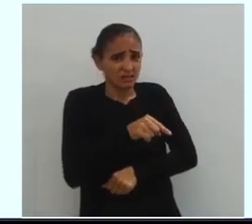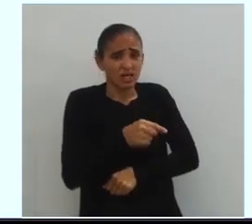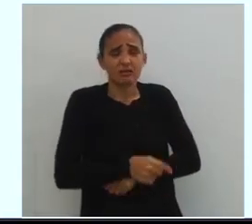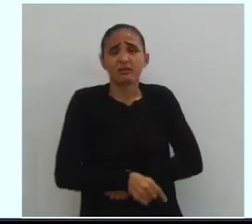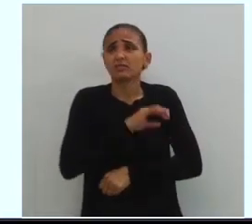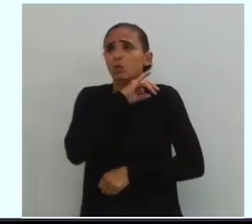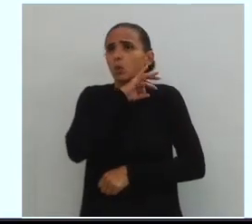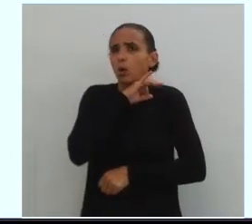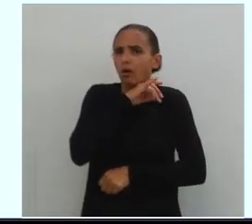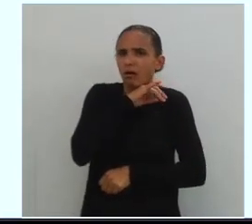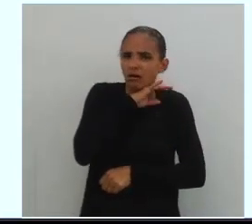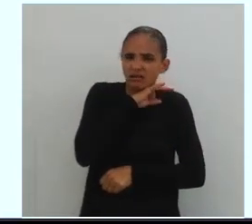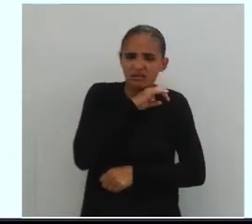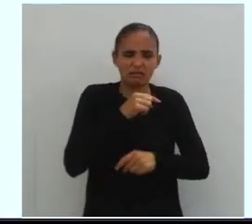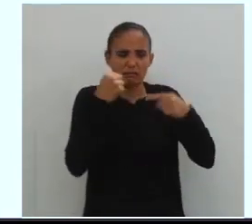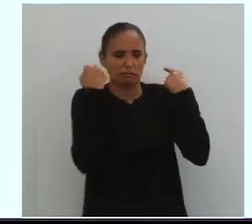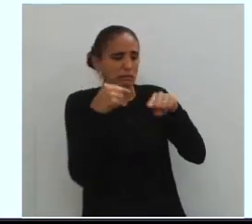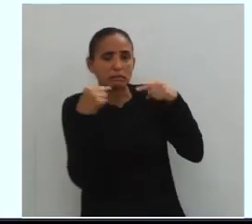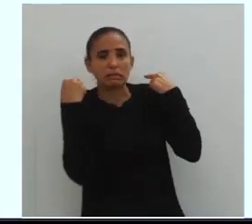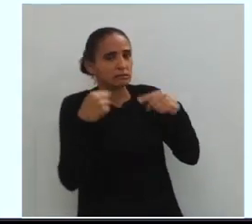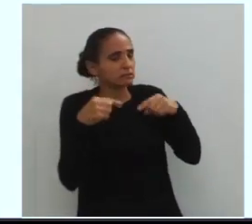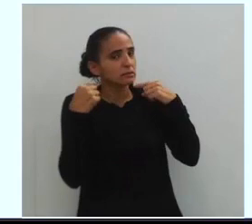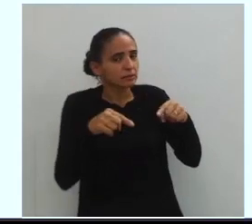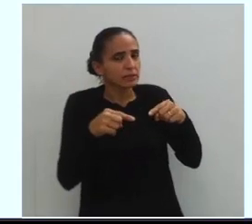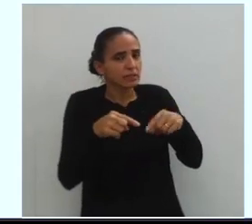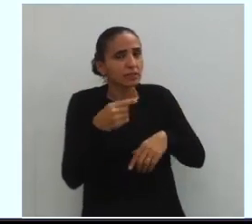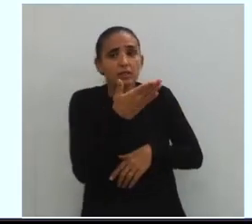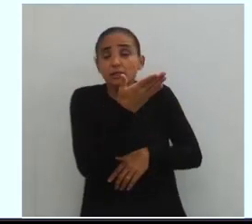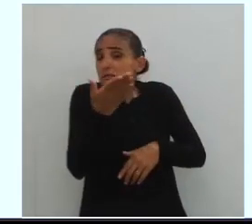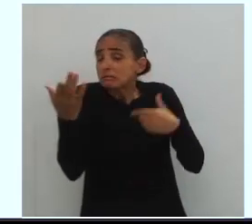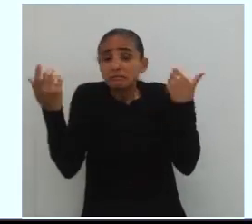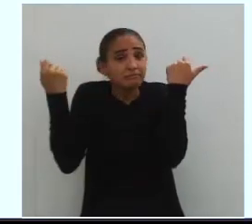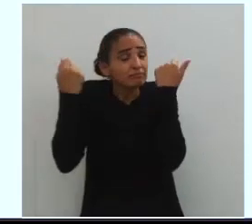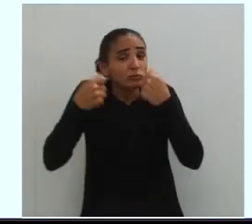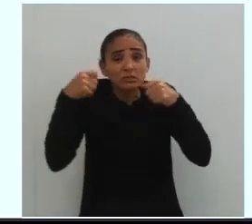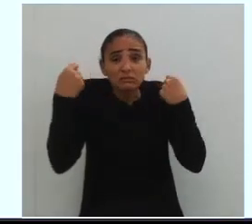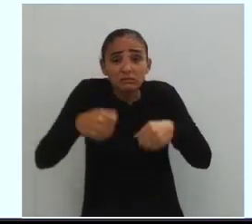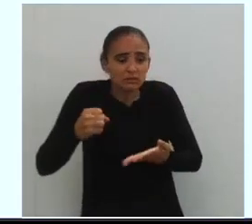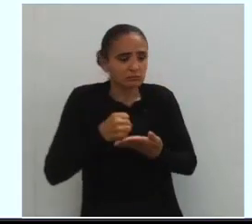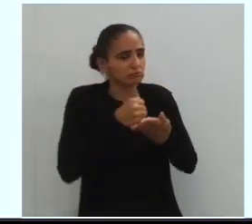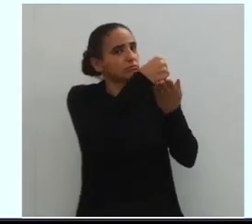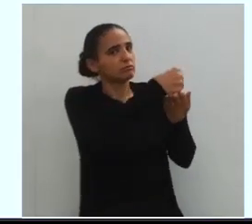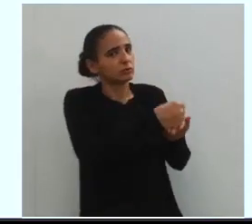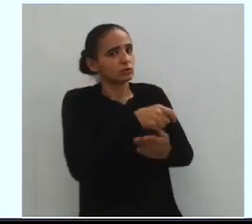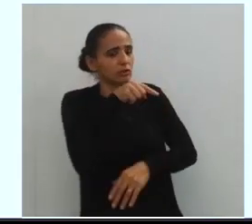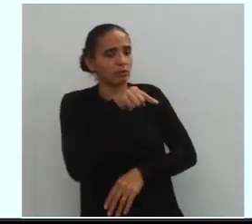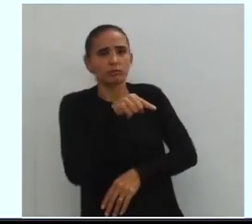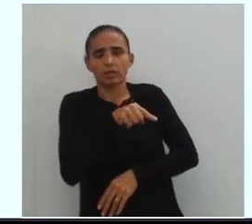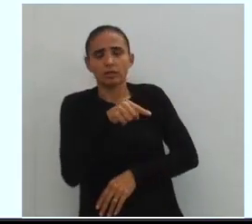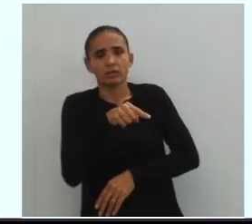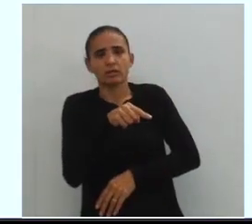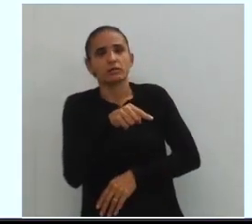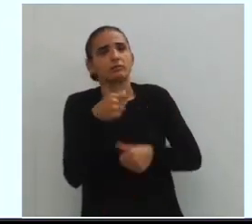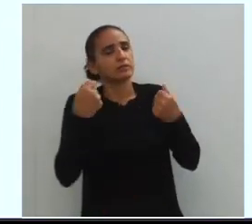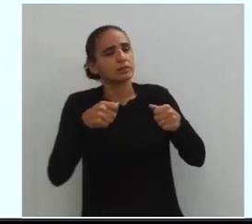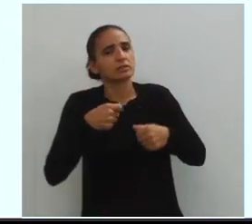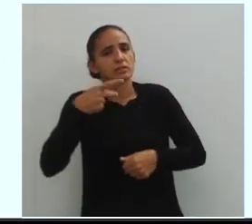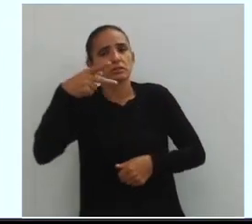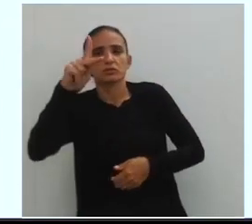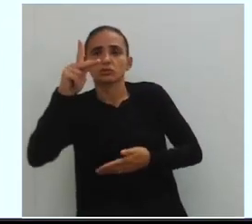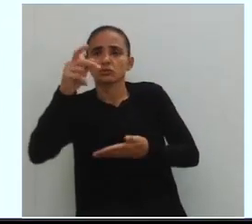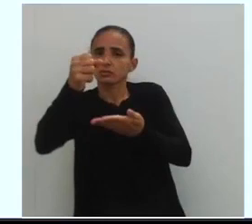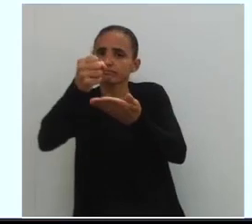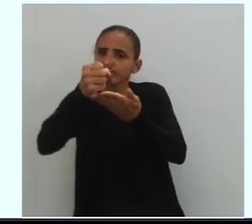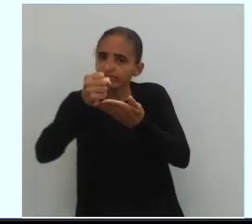em aceitar, né, que precisa de tratamento, que necessita de ajuda. Então, é